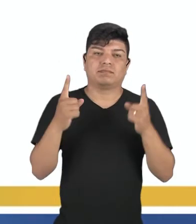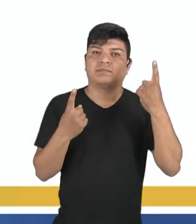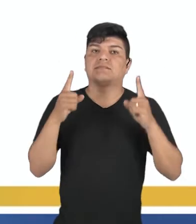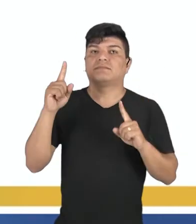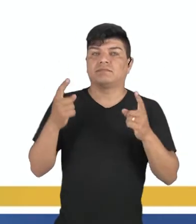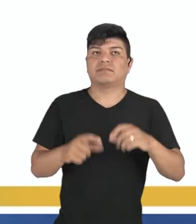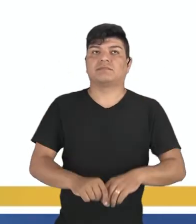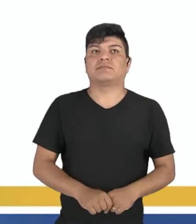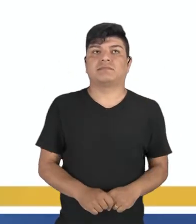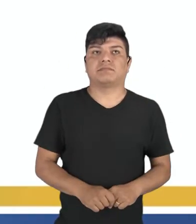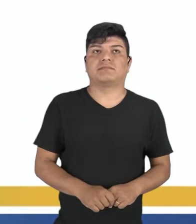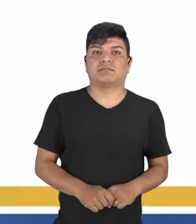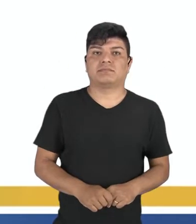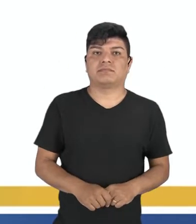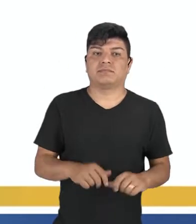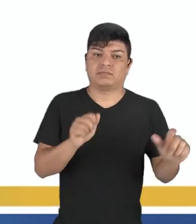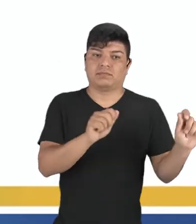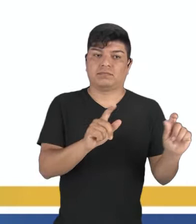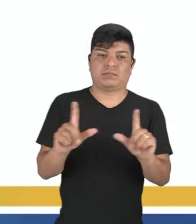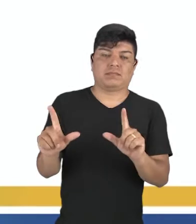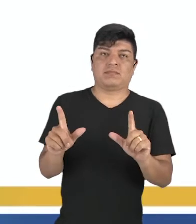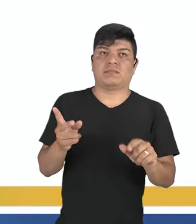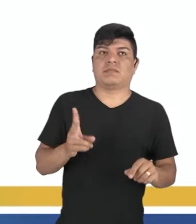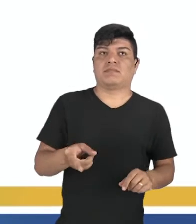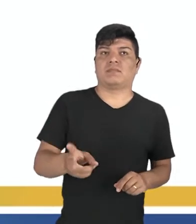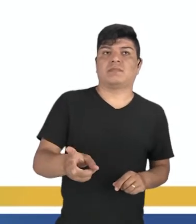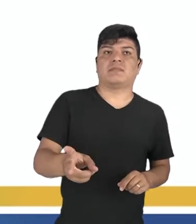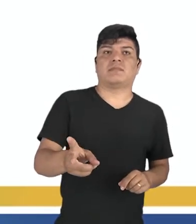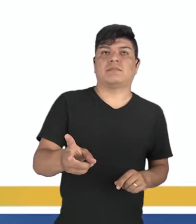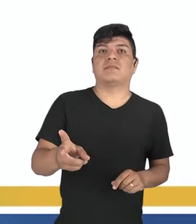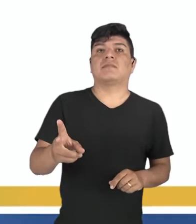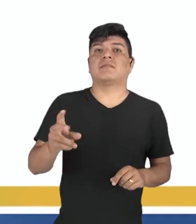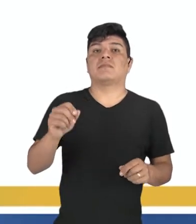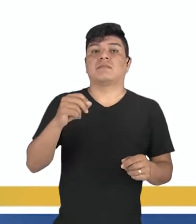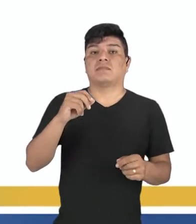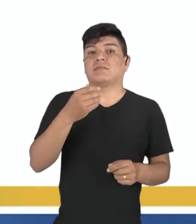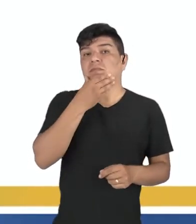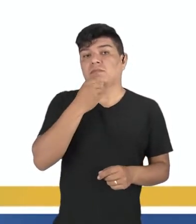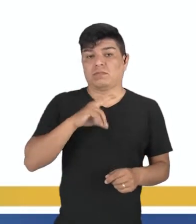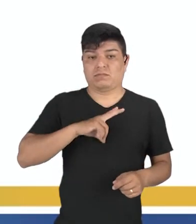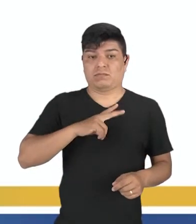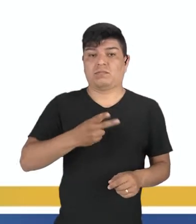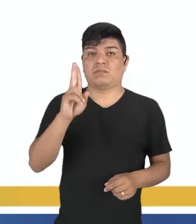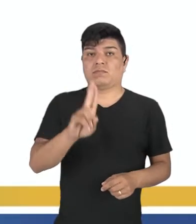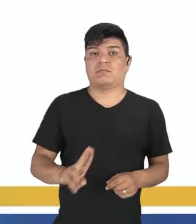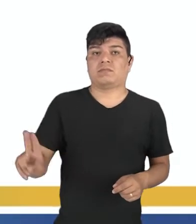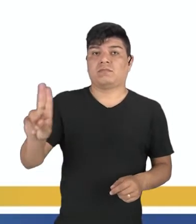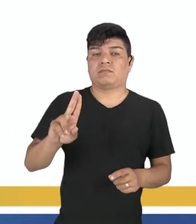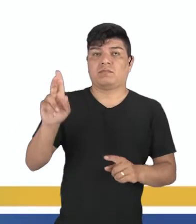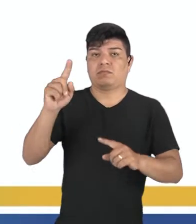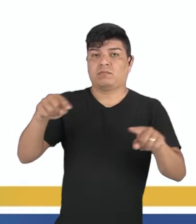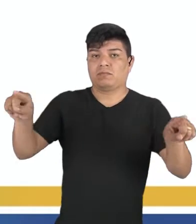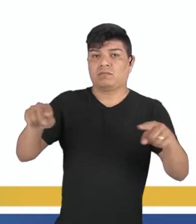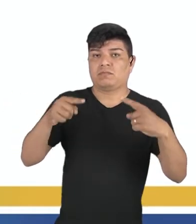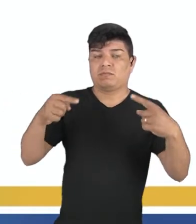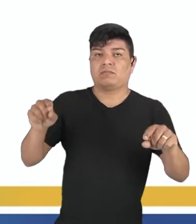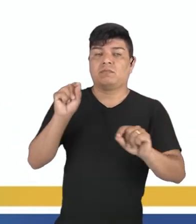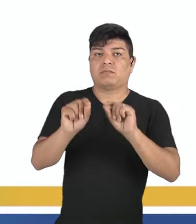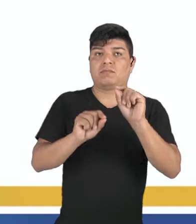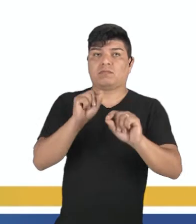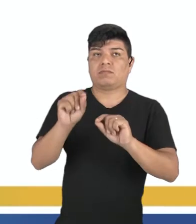Observem o que diz a continuação do slide. O colonizador português utilizou a música como instrumento